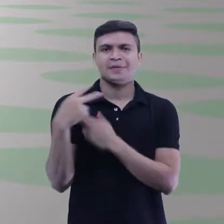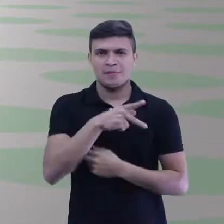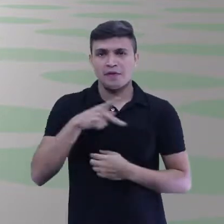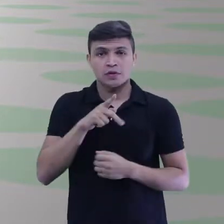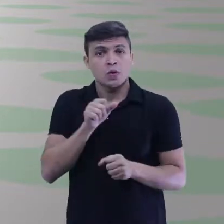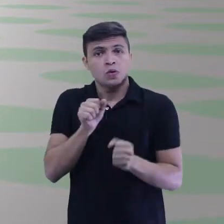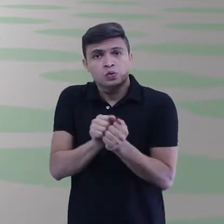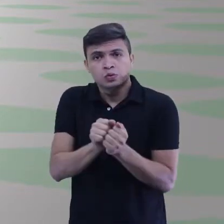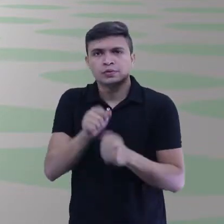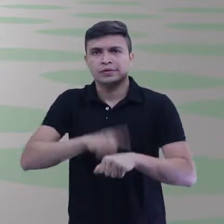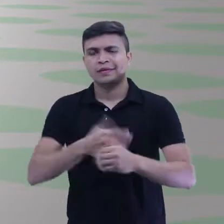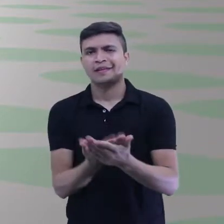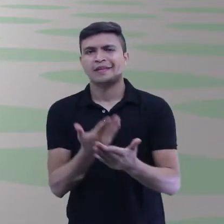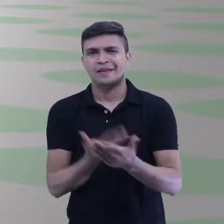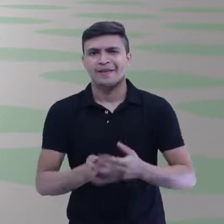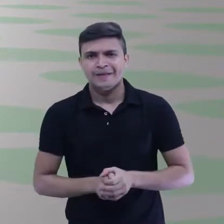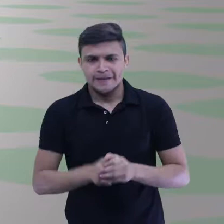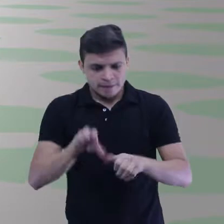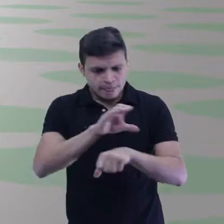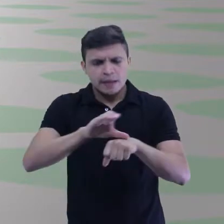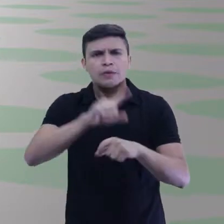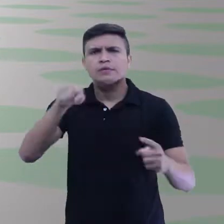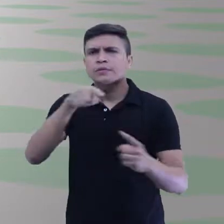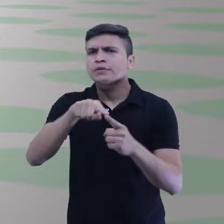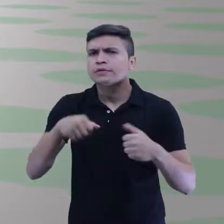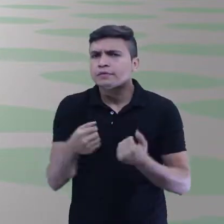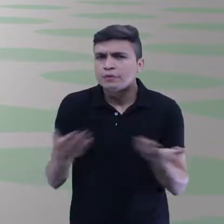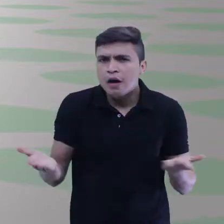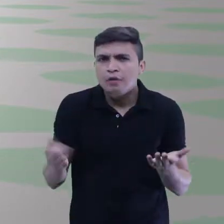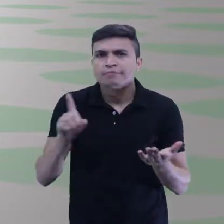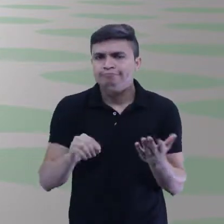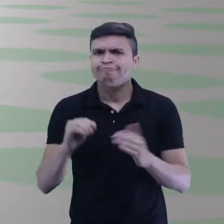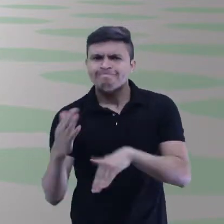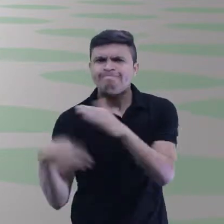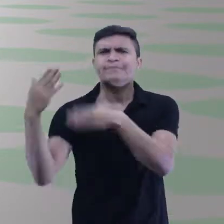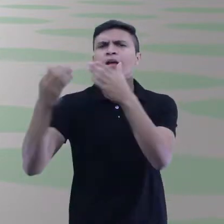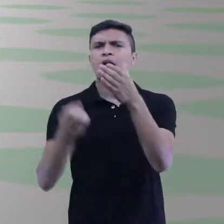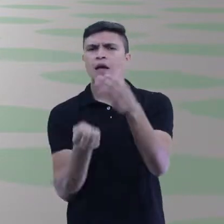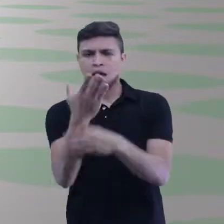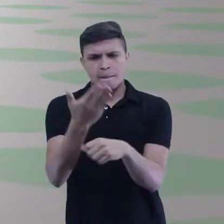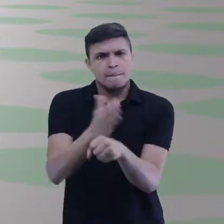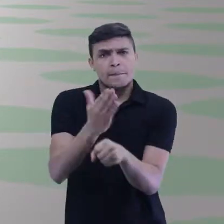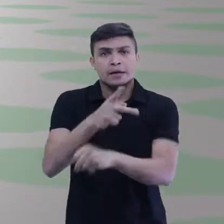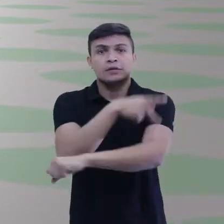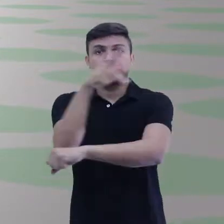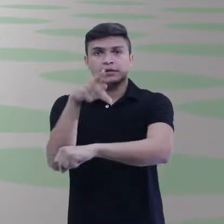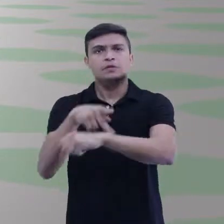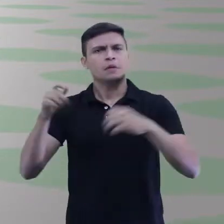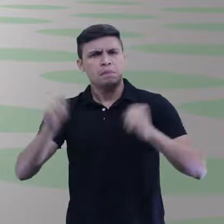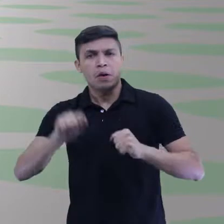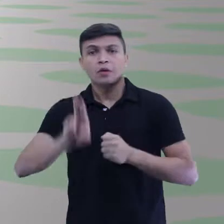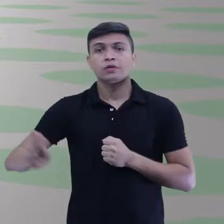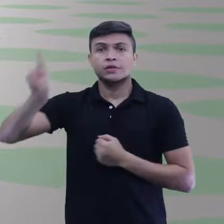responsável por acompanhá-los durante as aulas. O curso tem o intuito de desenvolver práticas pedagógicas que podem ser utilizadas